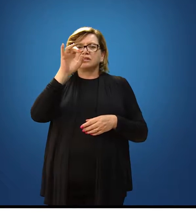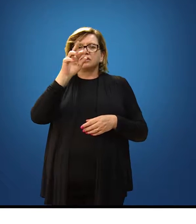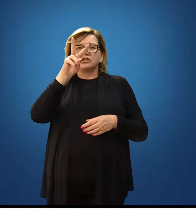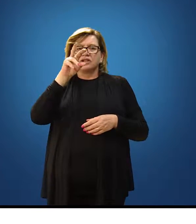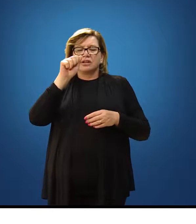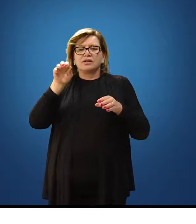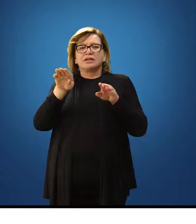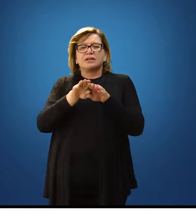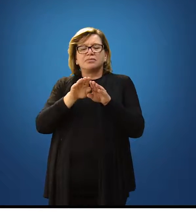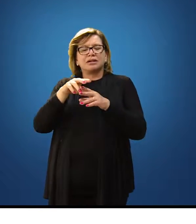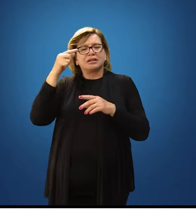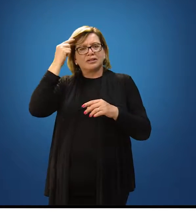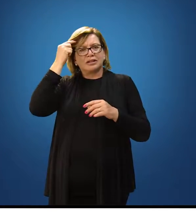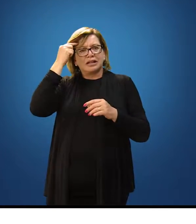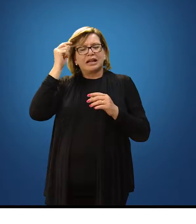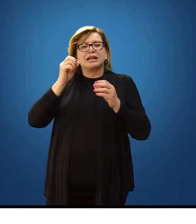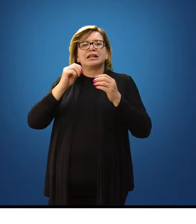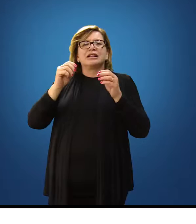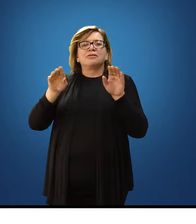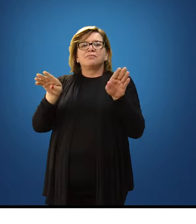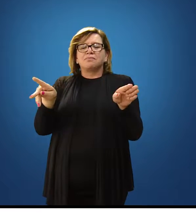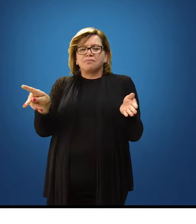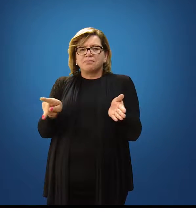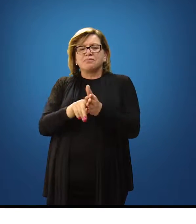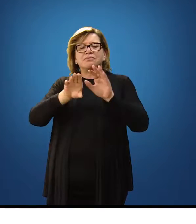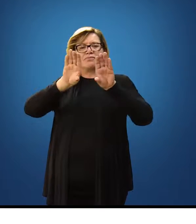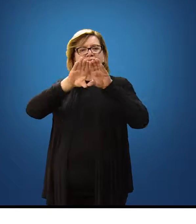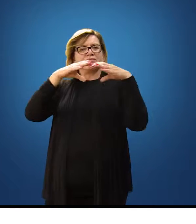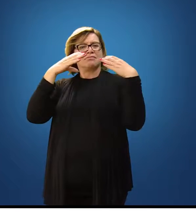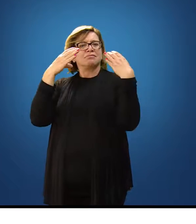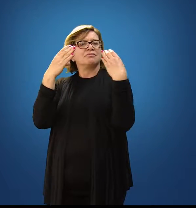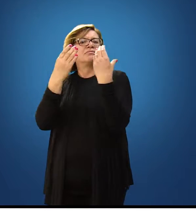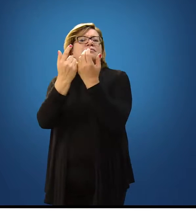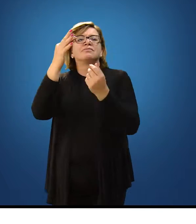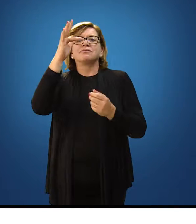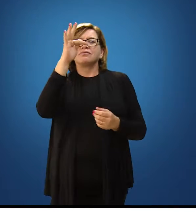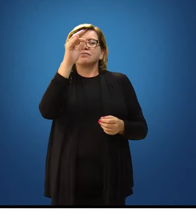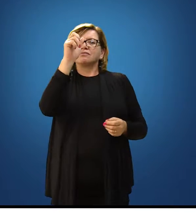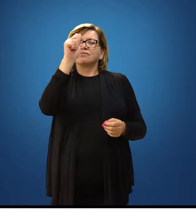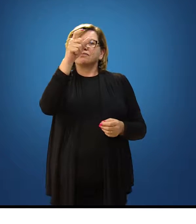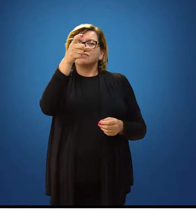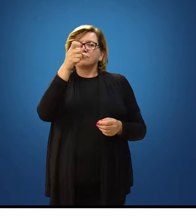de faxinais? Vejam aqui que a temática